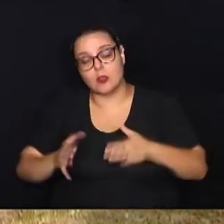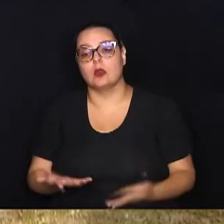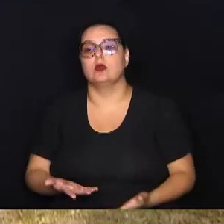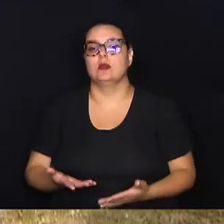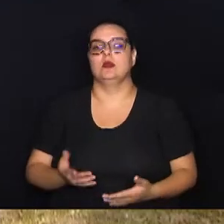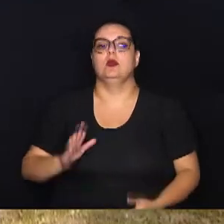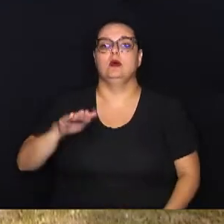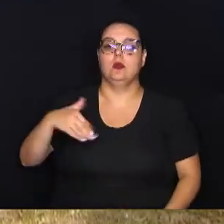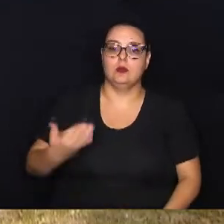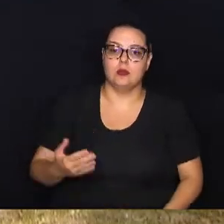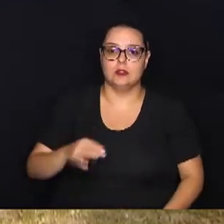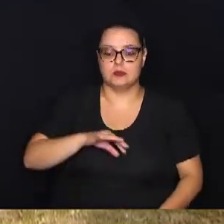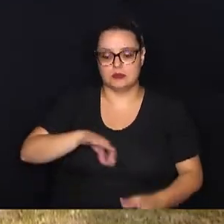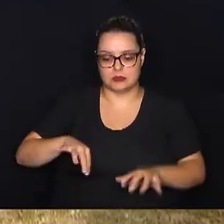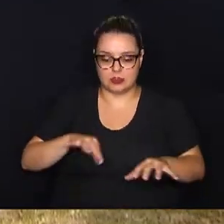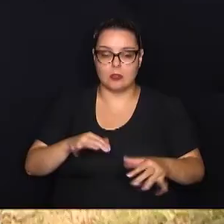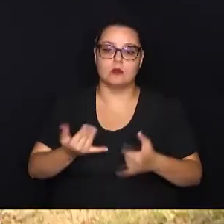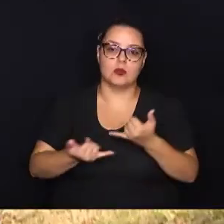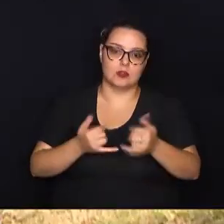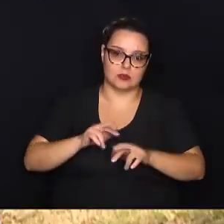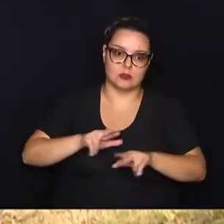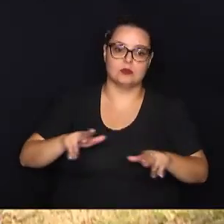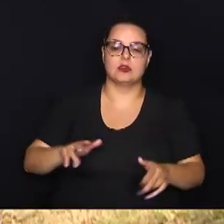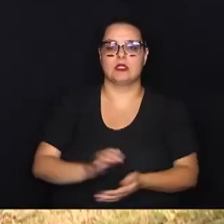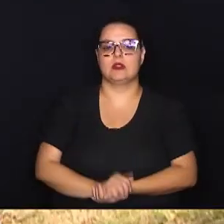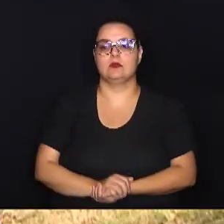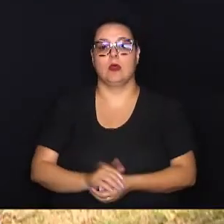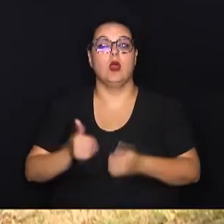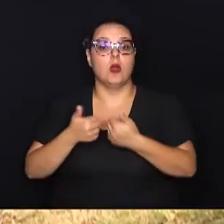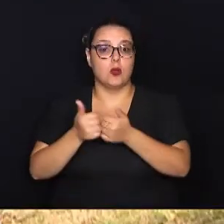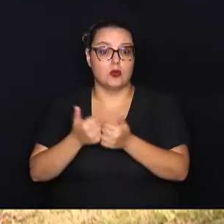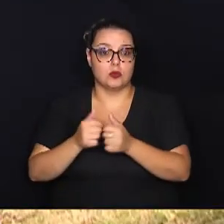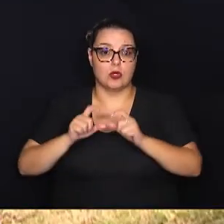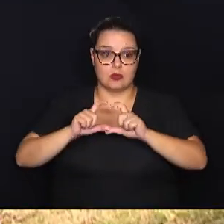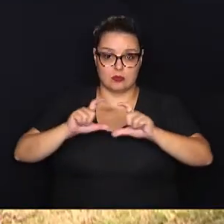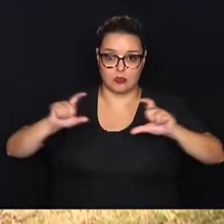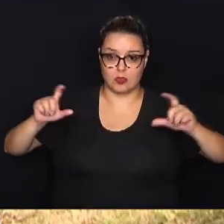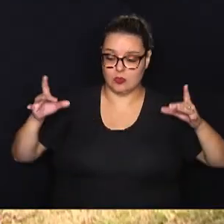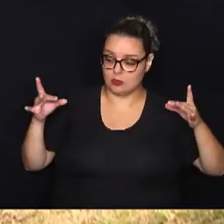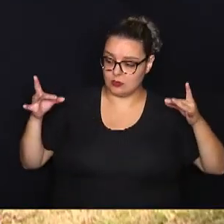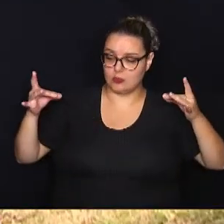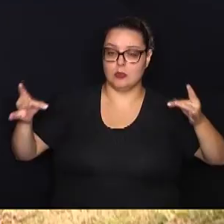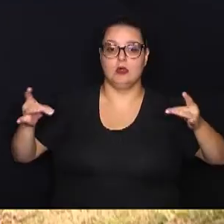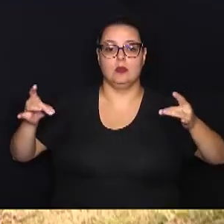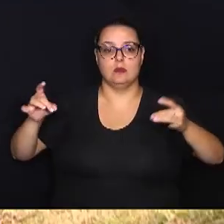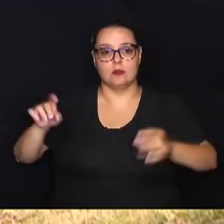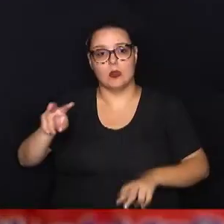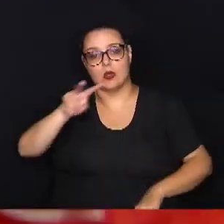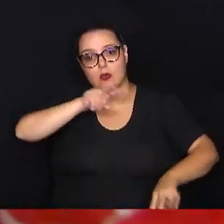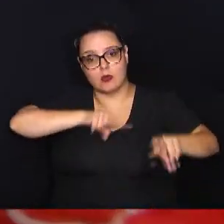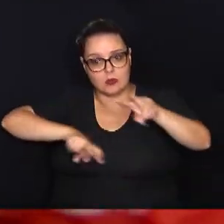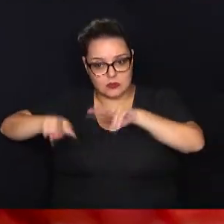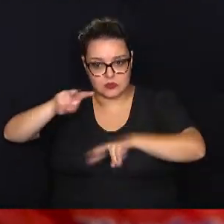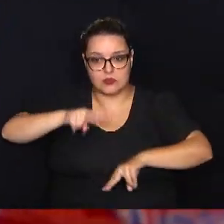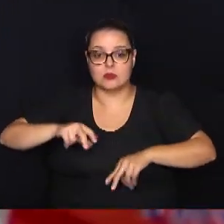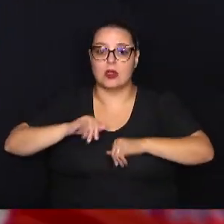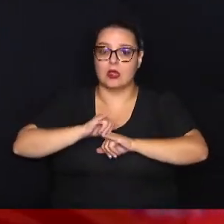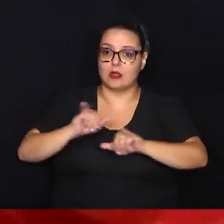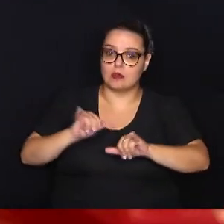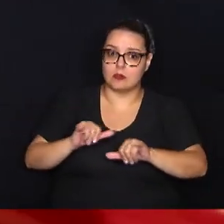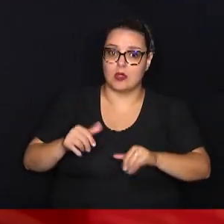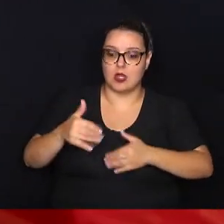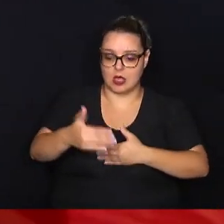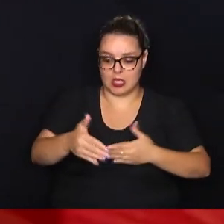hora da separação dos brinquedos. Os ônibus estão identificados com faixas alusivas à campanha. Caixas de coleta